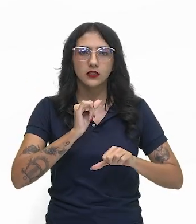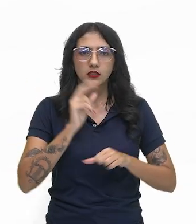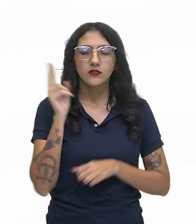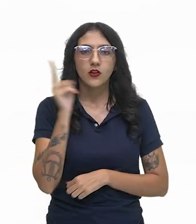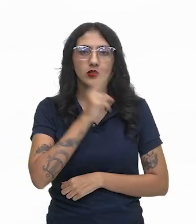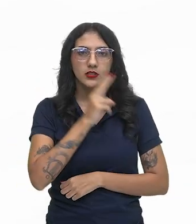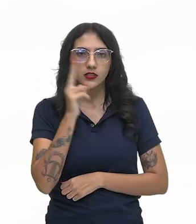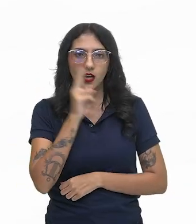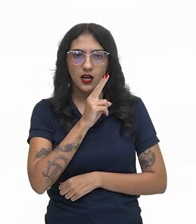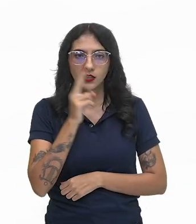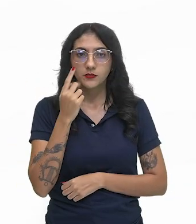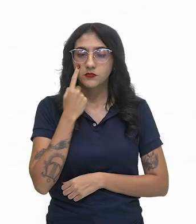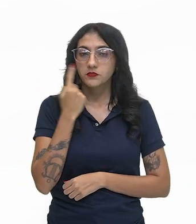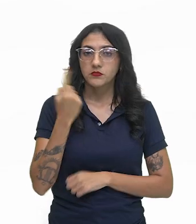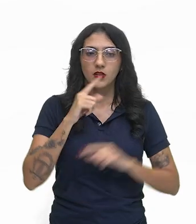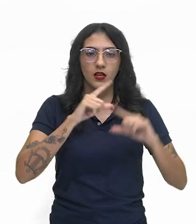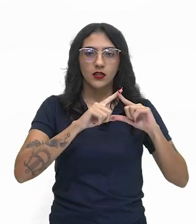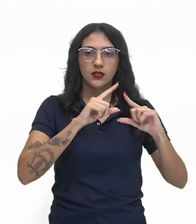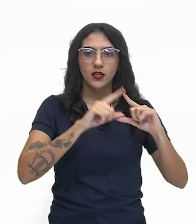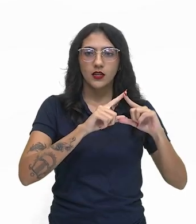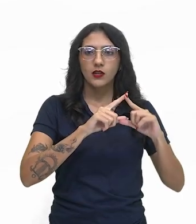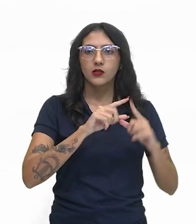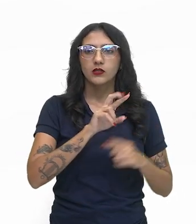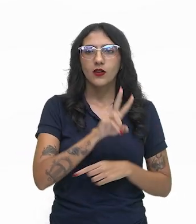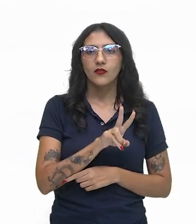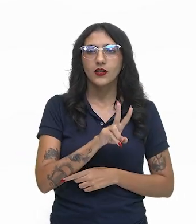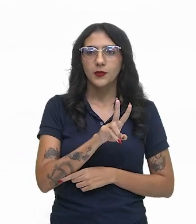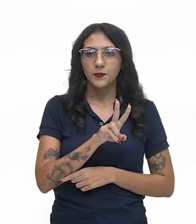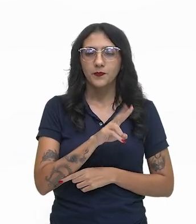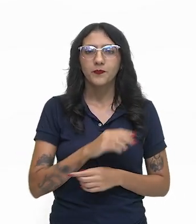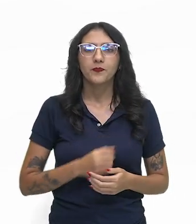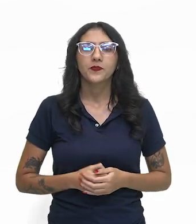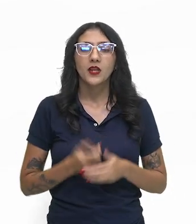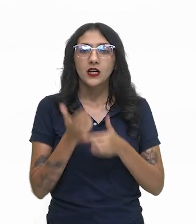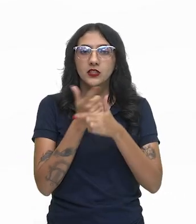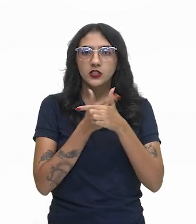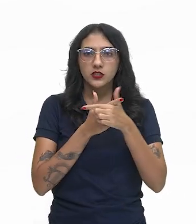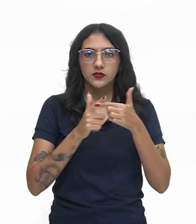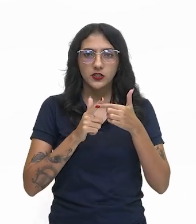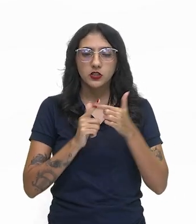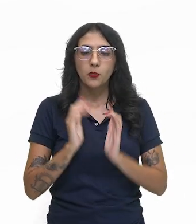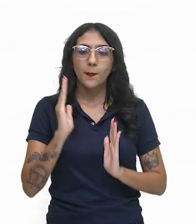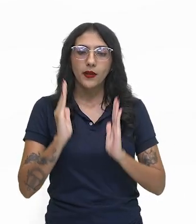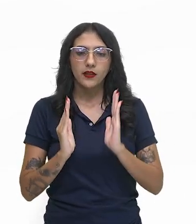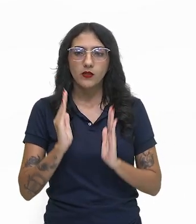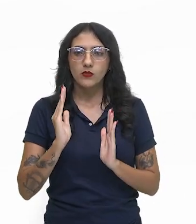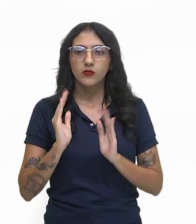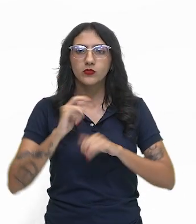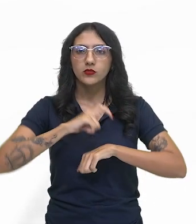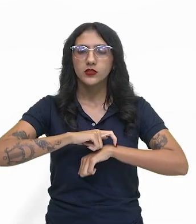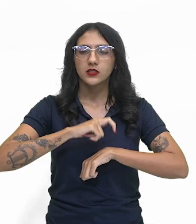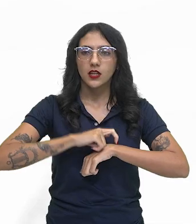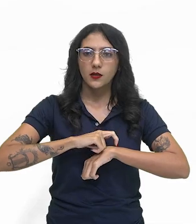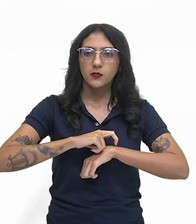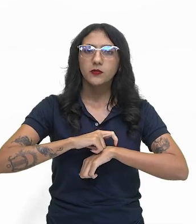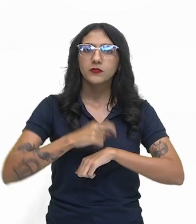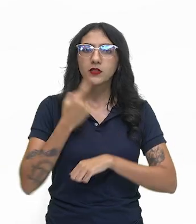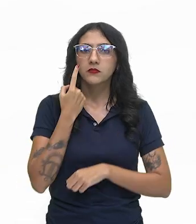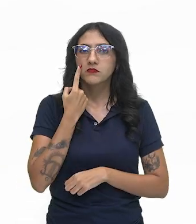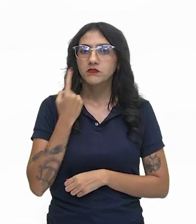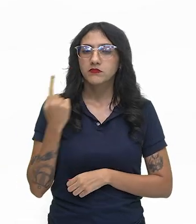velocidade, ΔV, dividido pelo intervalo de tempo que temos